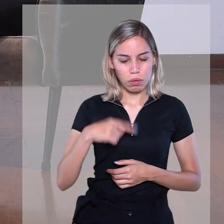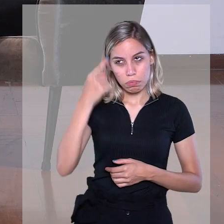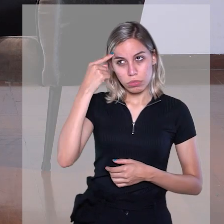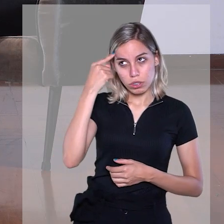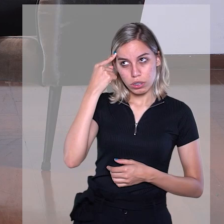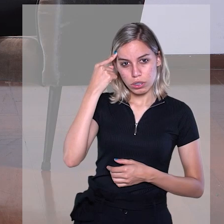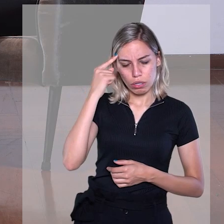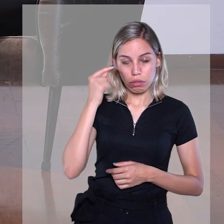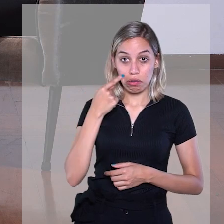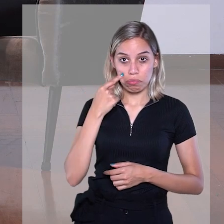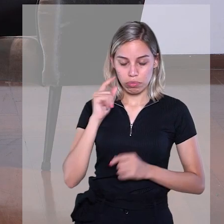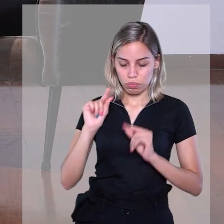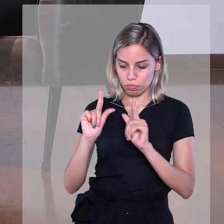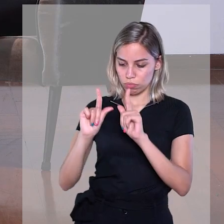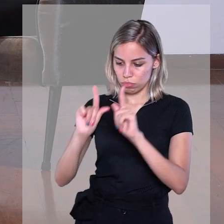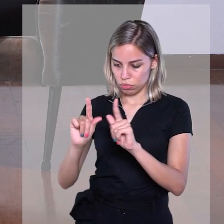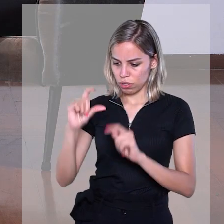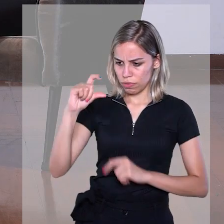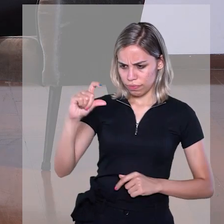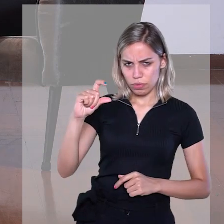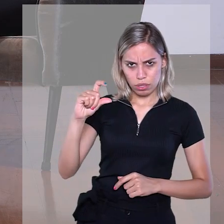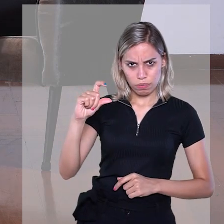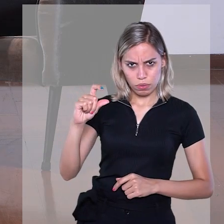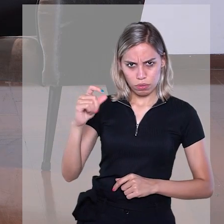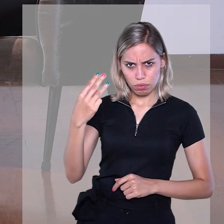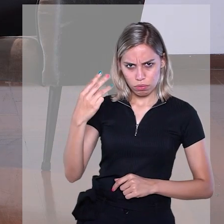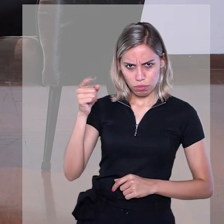numa foto 3x4 de quando eu tinha 18 anos.